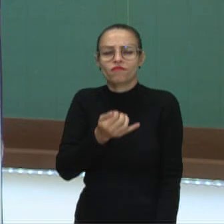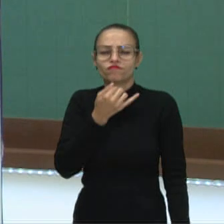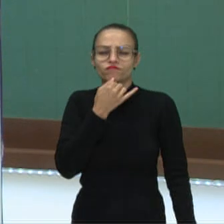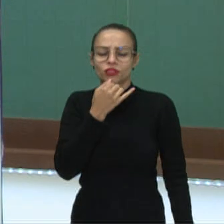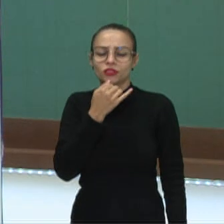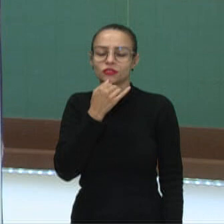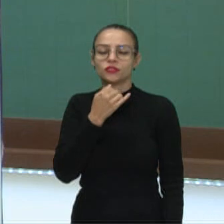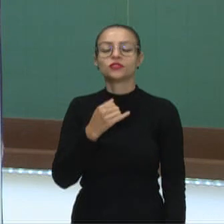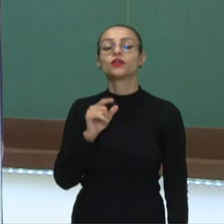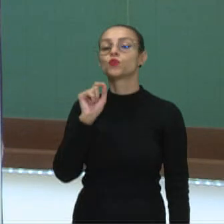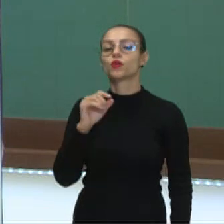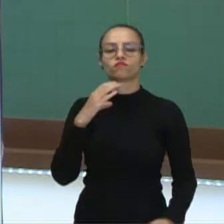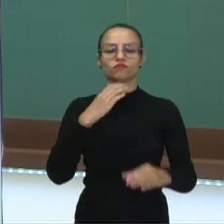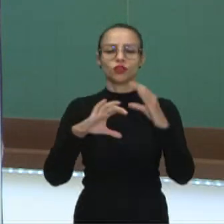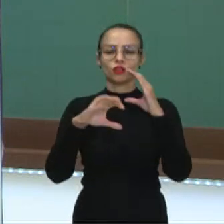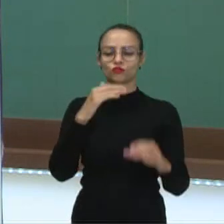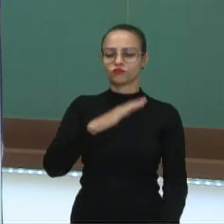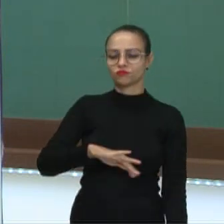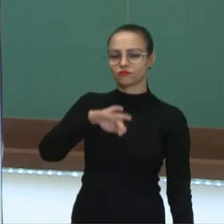do Calvário.